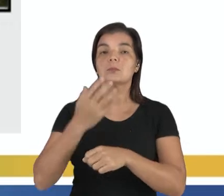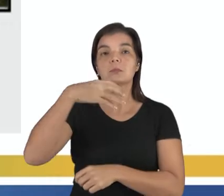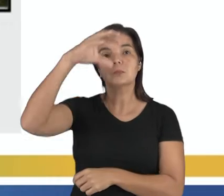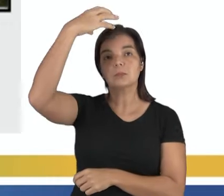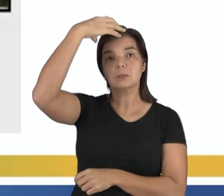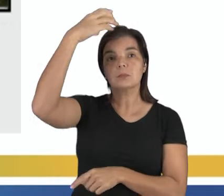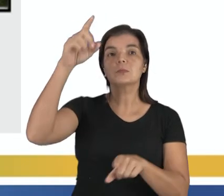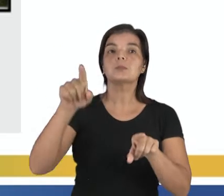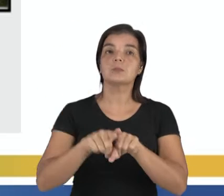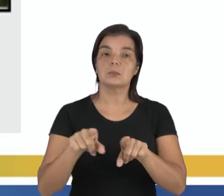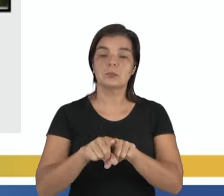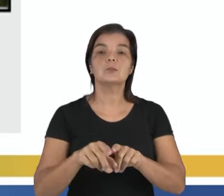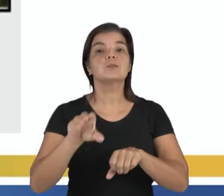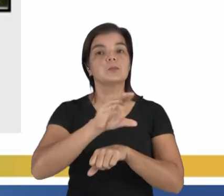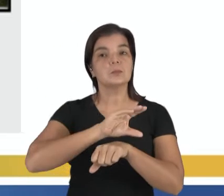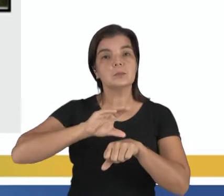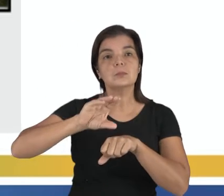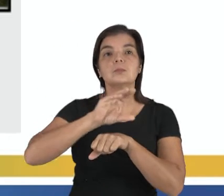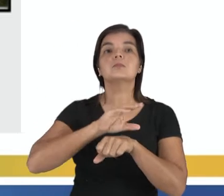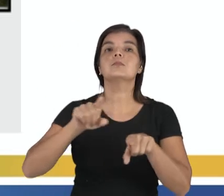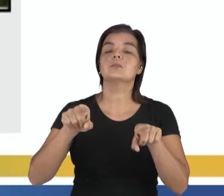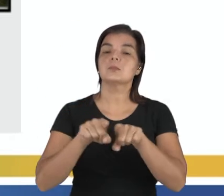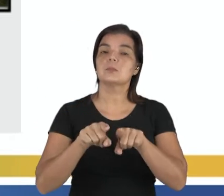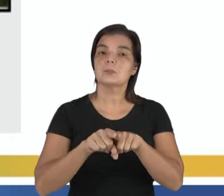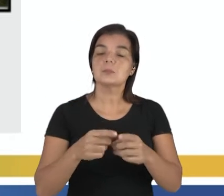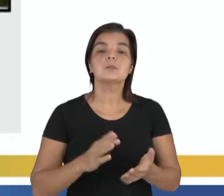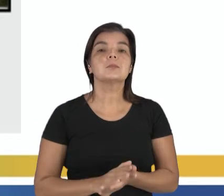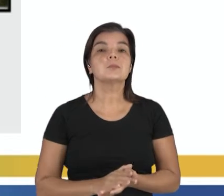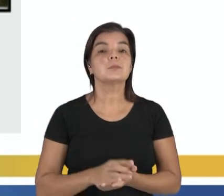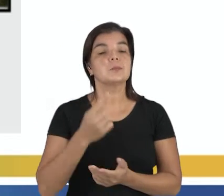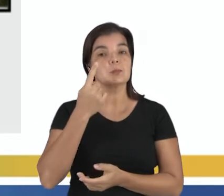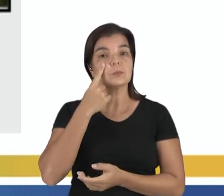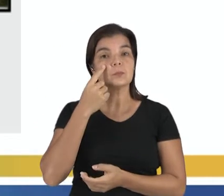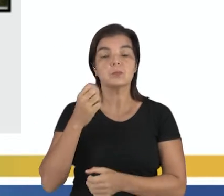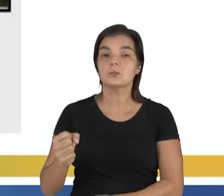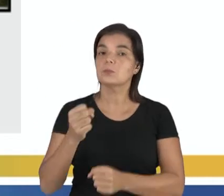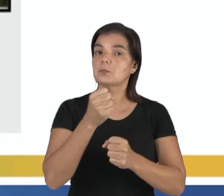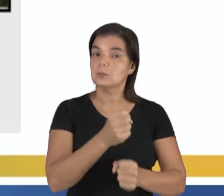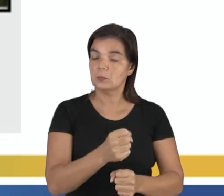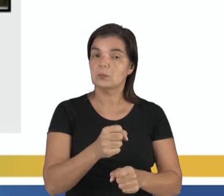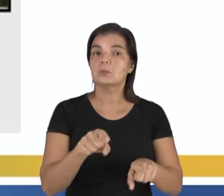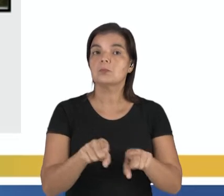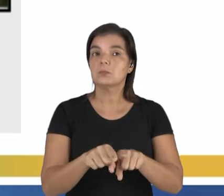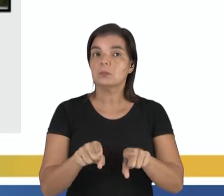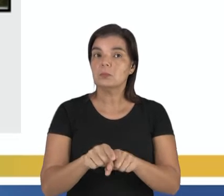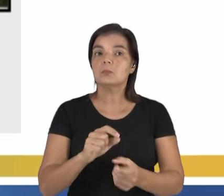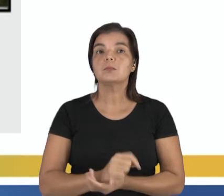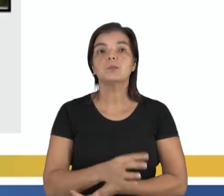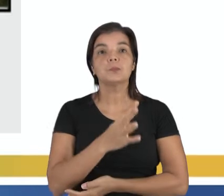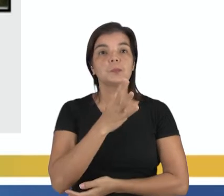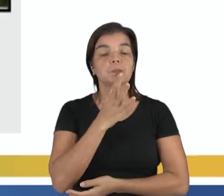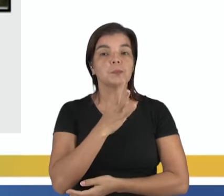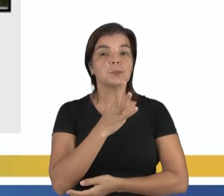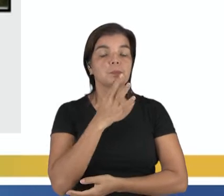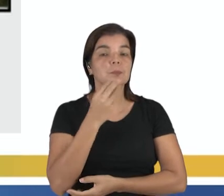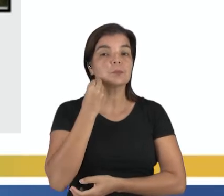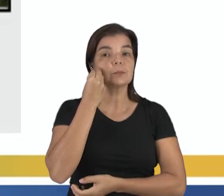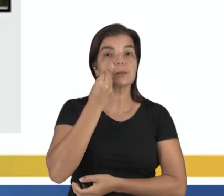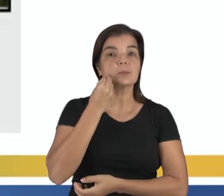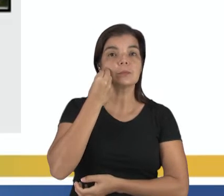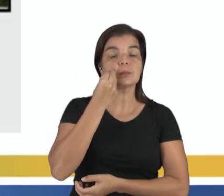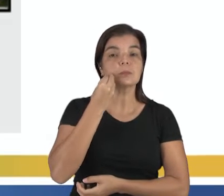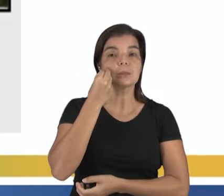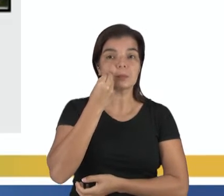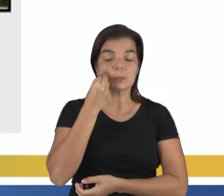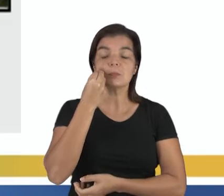monarquia parlamentar, né, constitucional, para abalar, então, esse poder absoluto do rei. E ele vem trazendo o conhecimento,